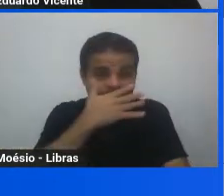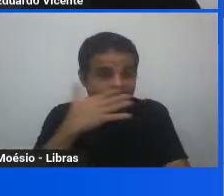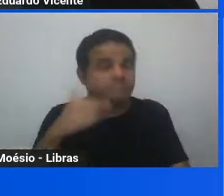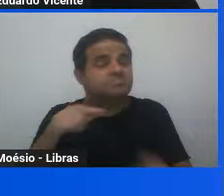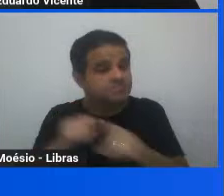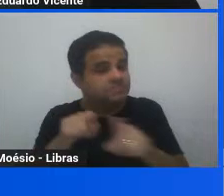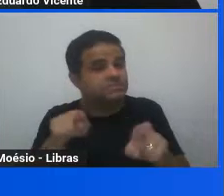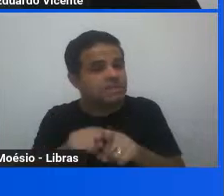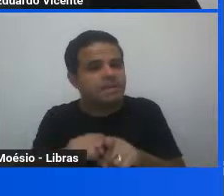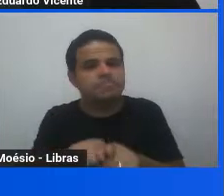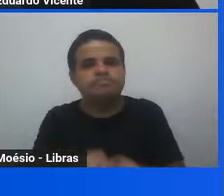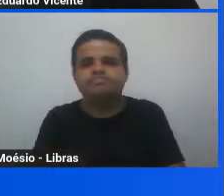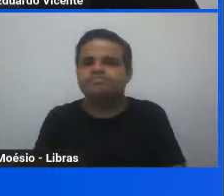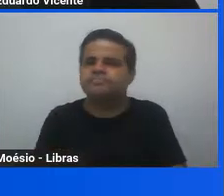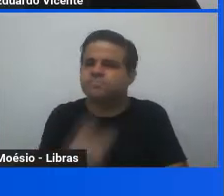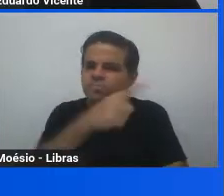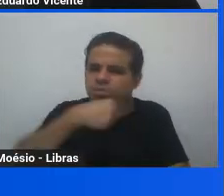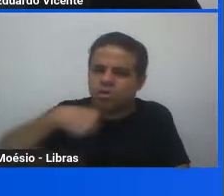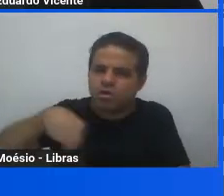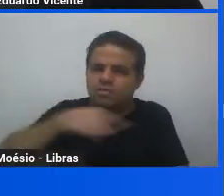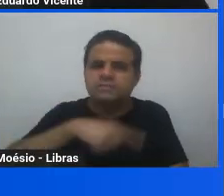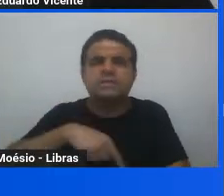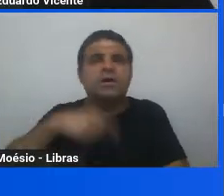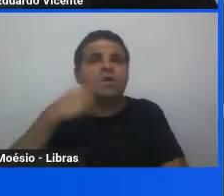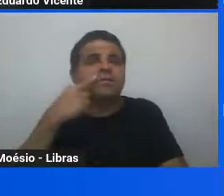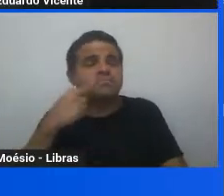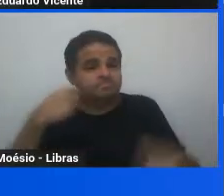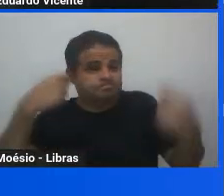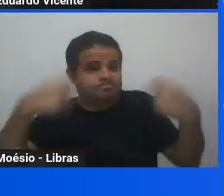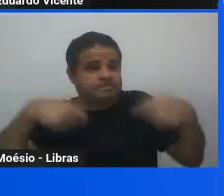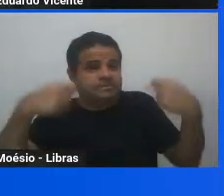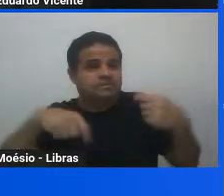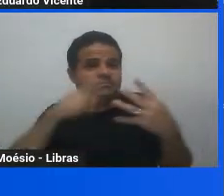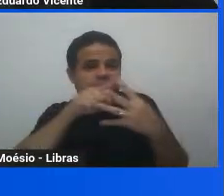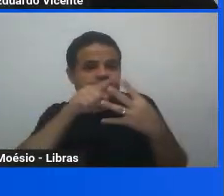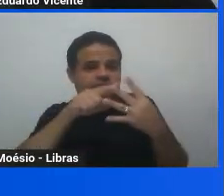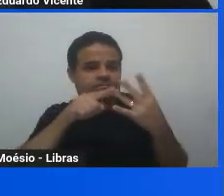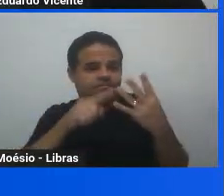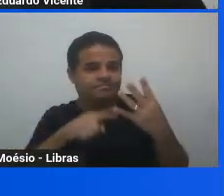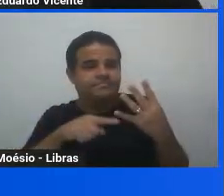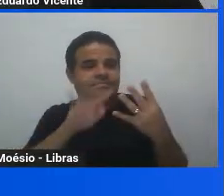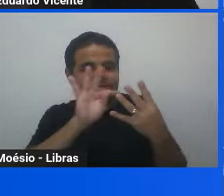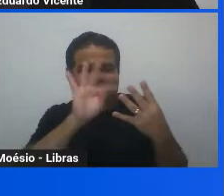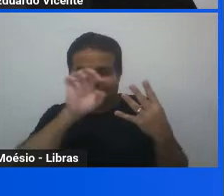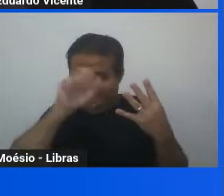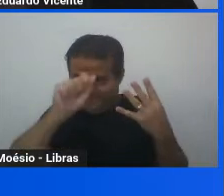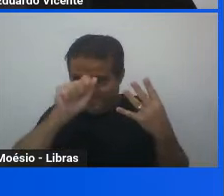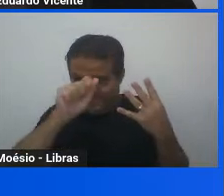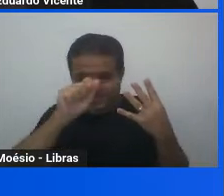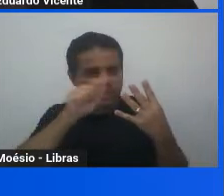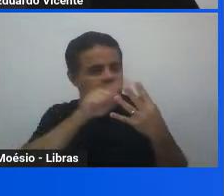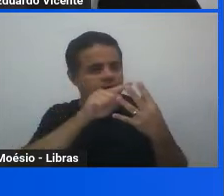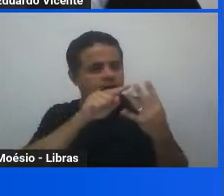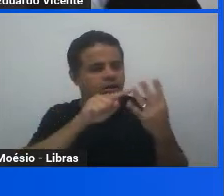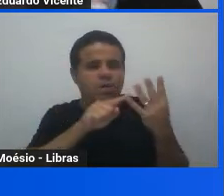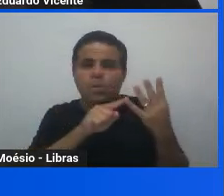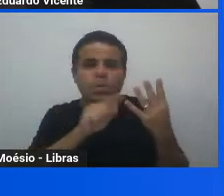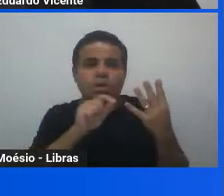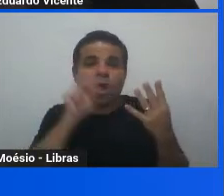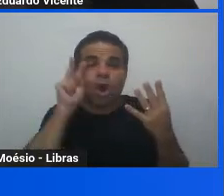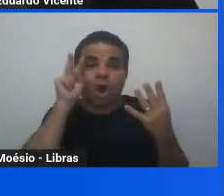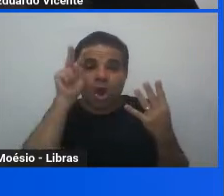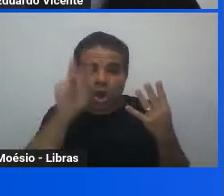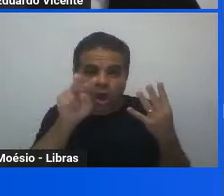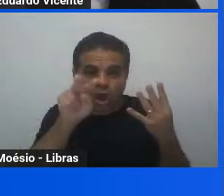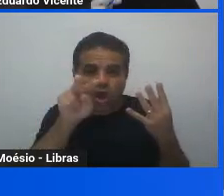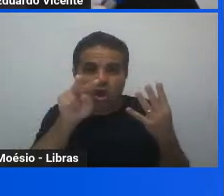coisa que nós precisamos ter em relação ao TEA, essas 4 palavrinhas que estão aí no nosso quadro. Olhe